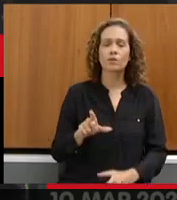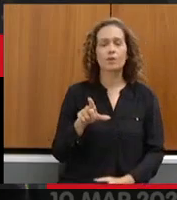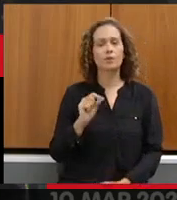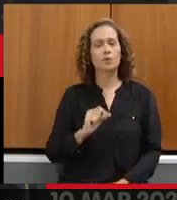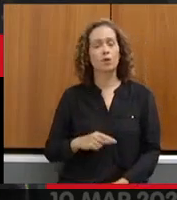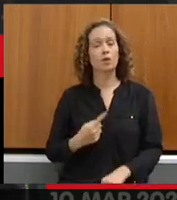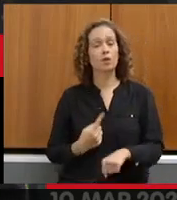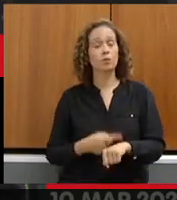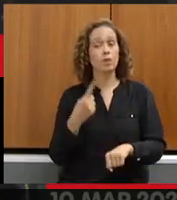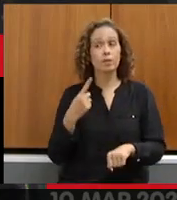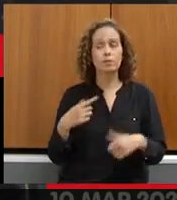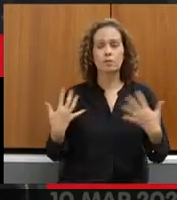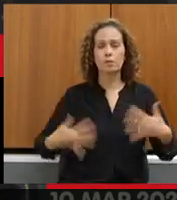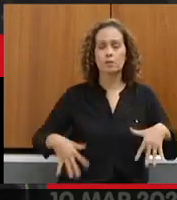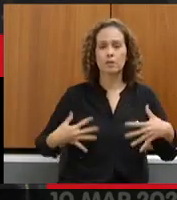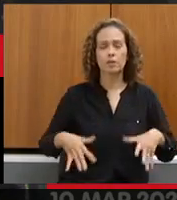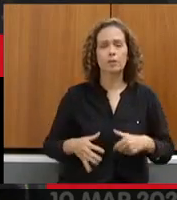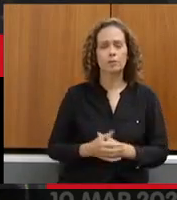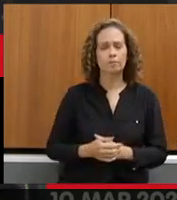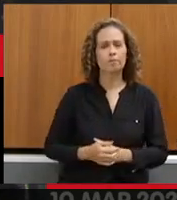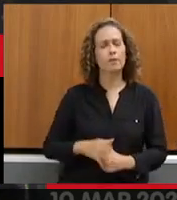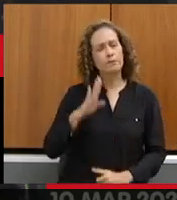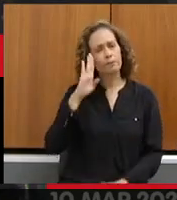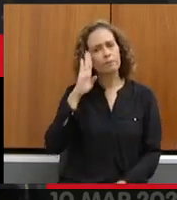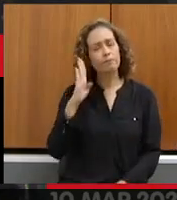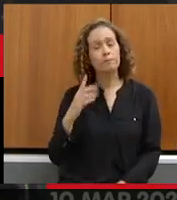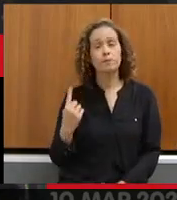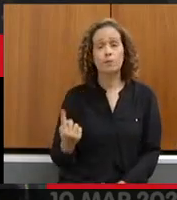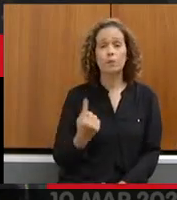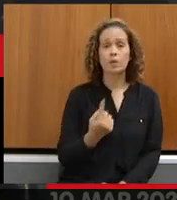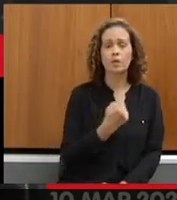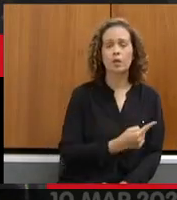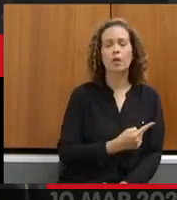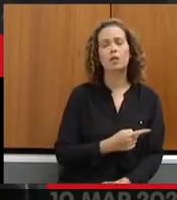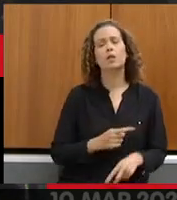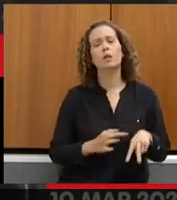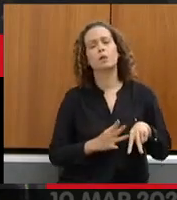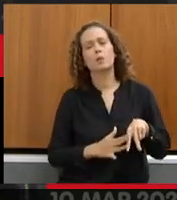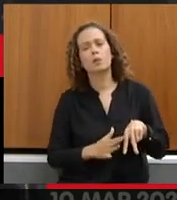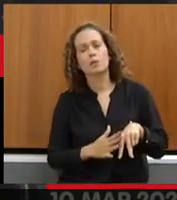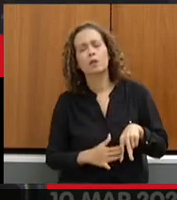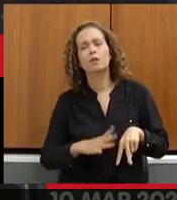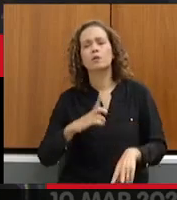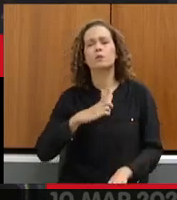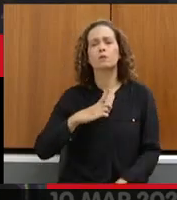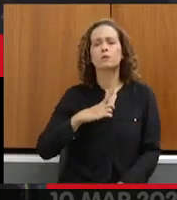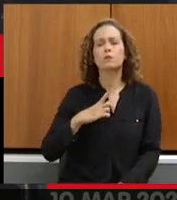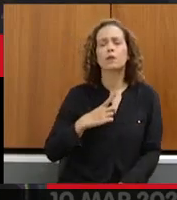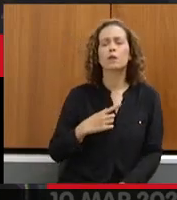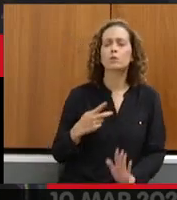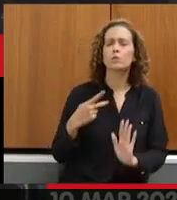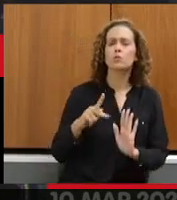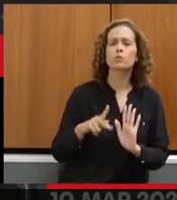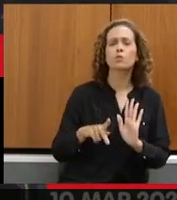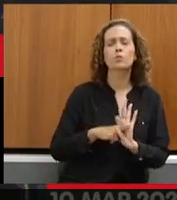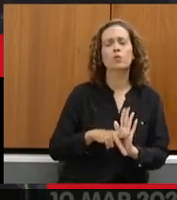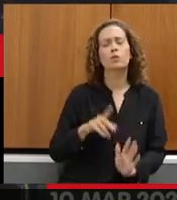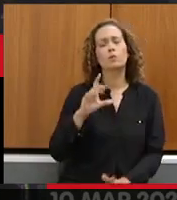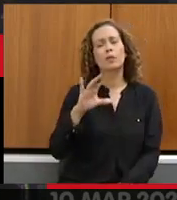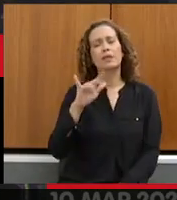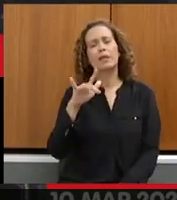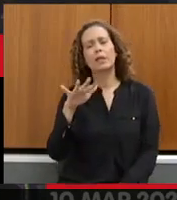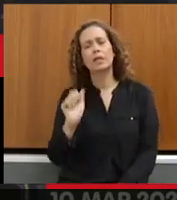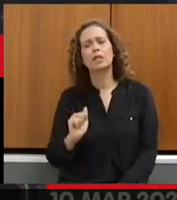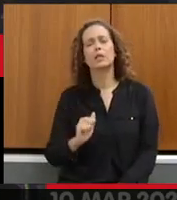atenção isso daí é fundamental porque cada paciente tem sua Clínica cada paciente tem os seus sintomas tem as doenças associadas